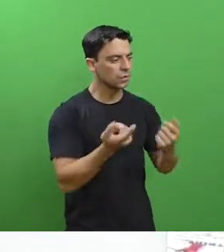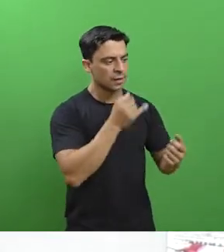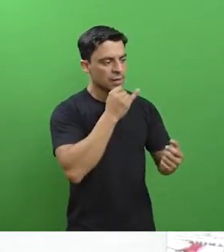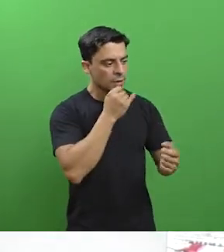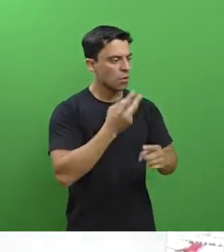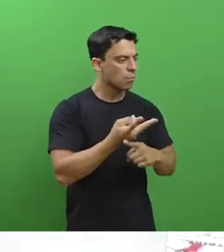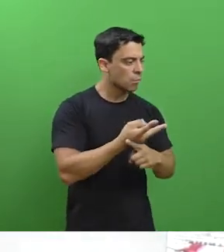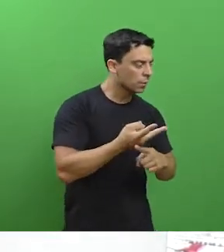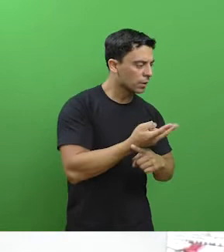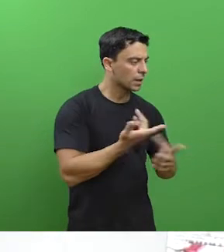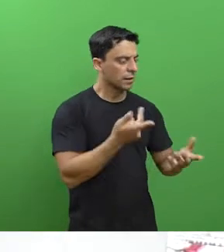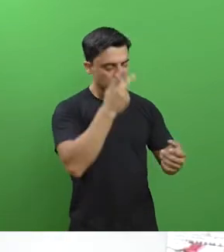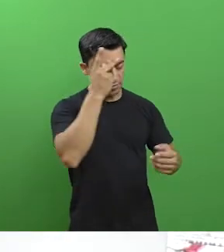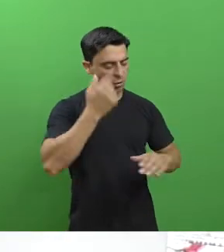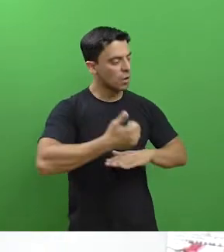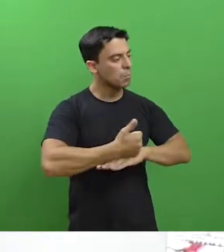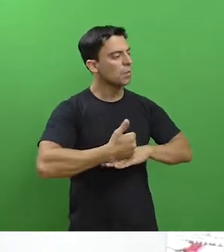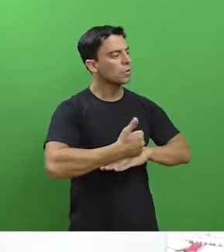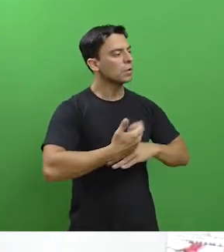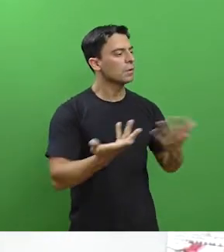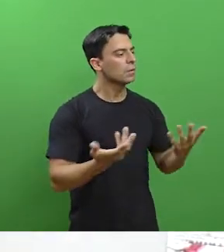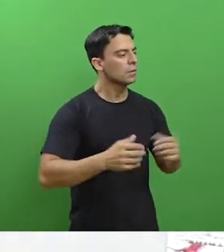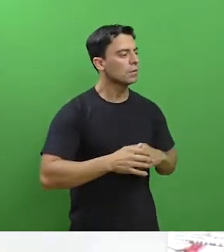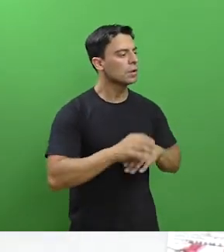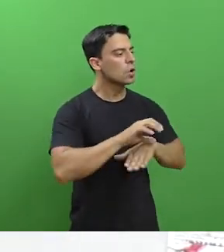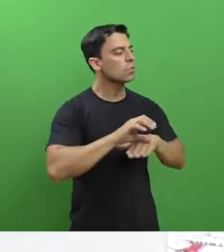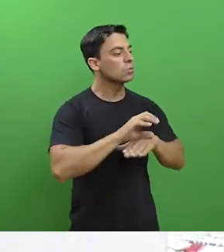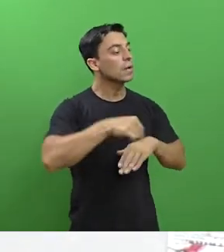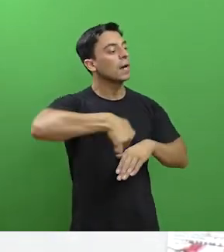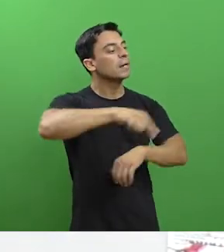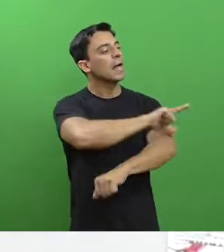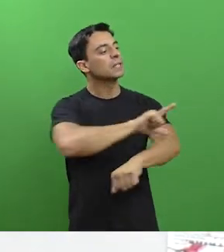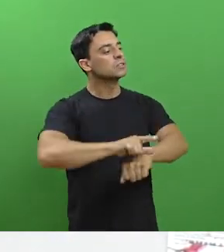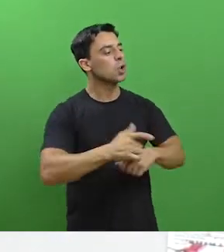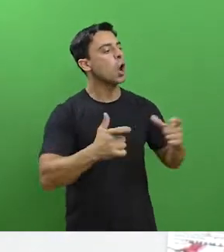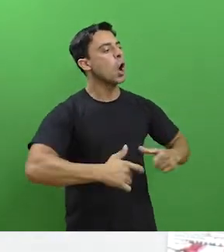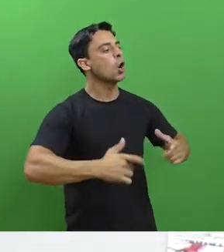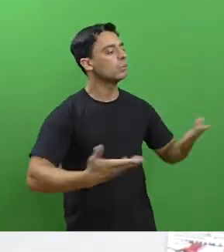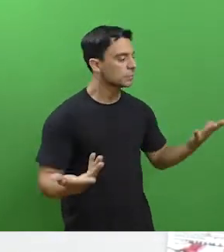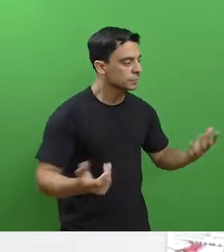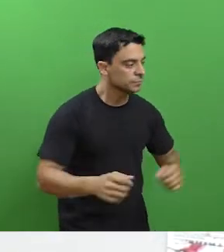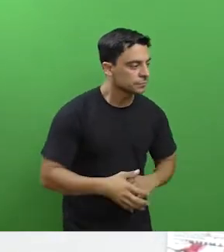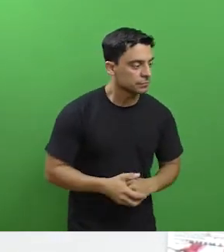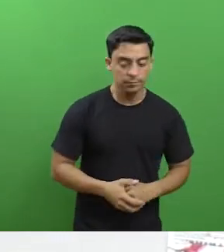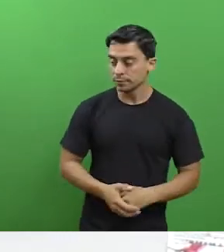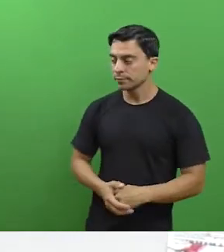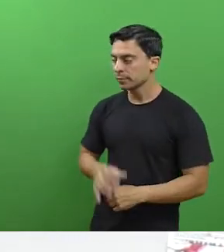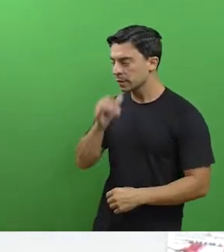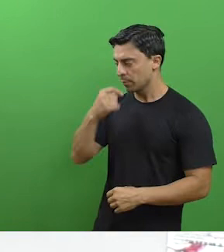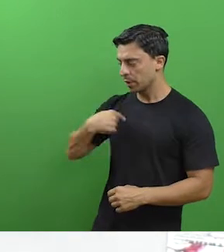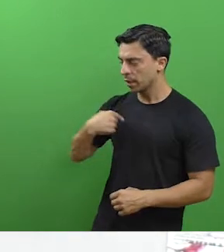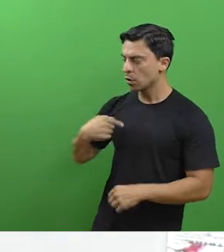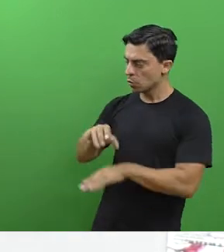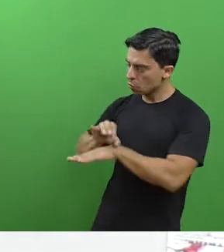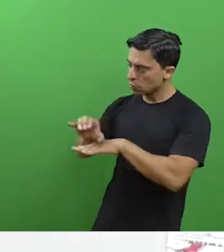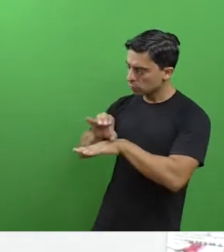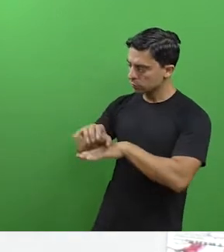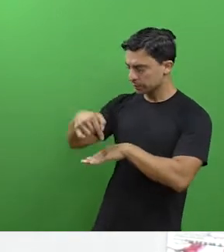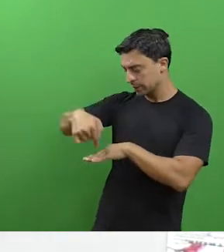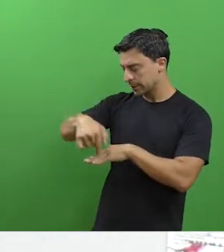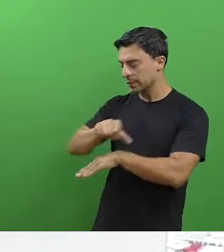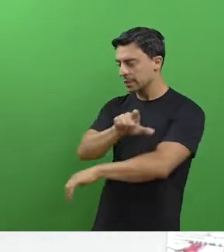repente de profissionais habilitados. Cursos aqui em Lages, onde? Na verdade, eu faço um curso de língua de sinais aqui em Lages, né? Se não me